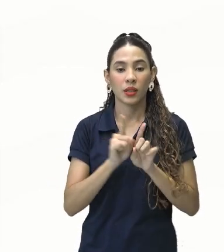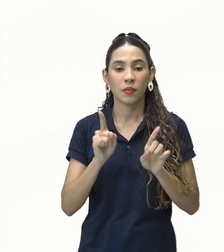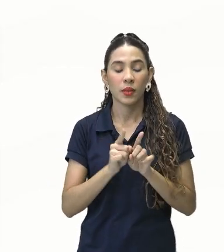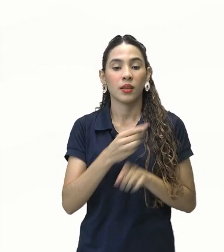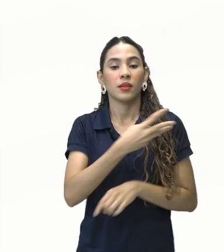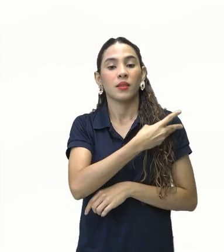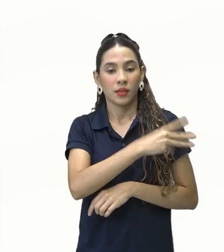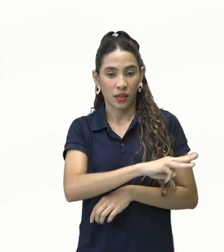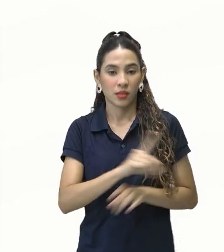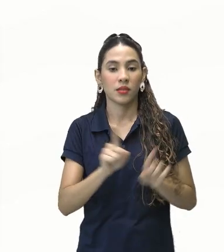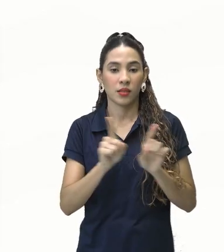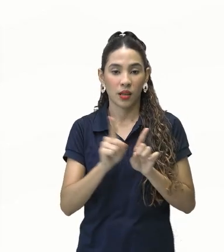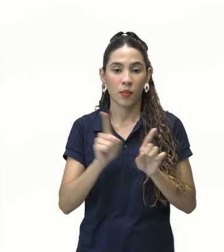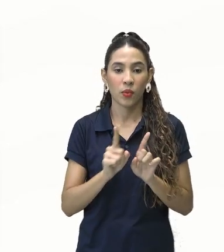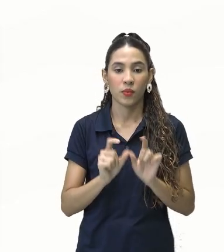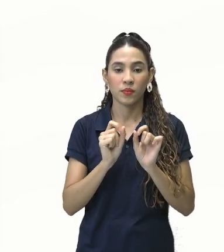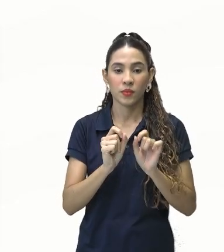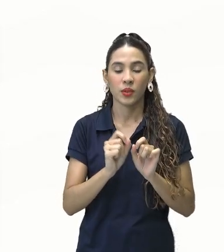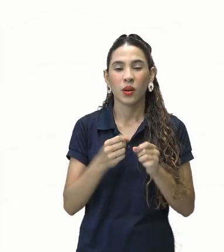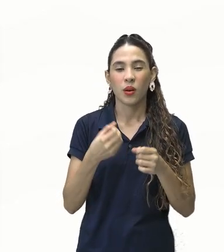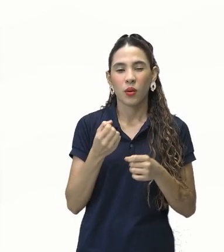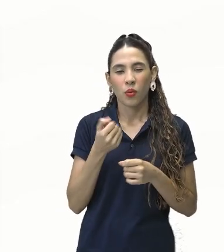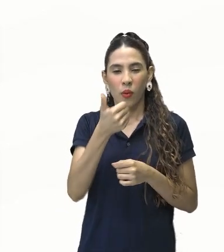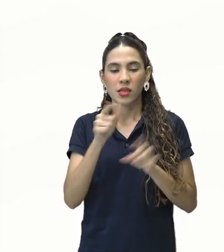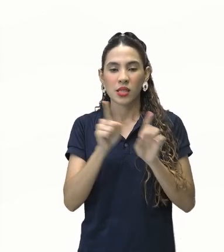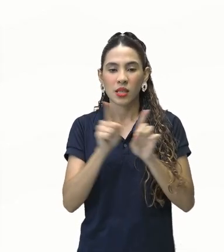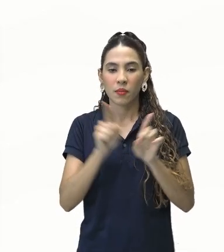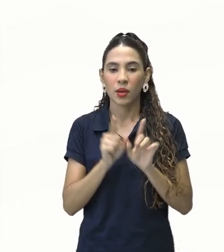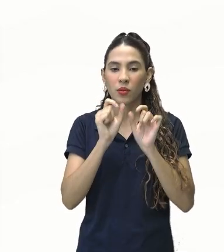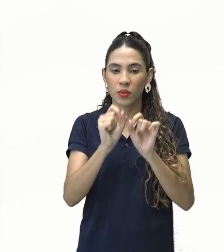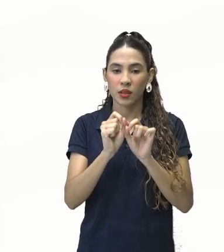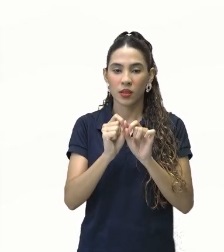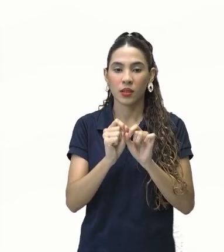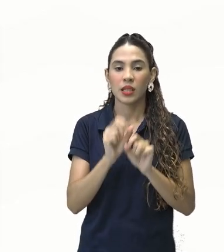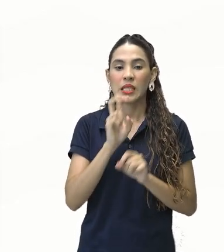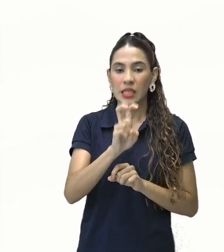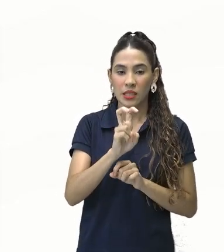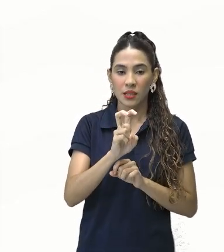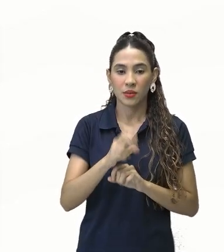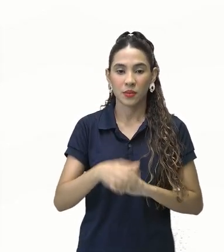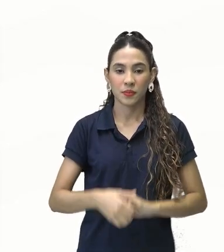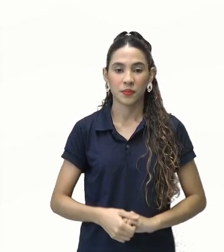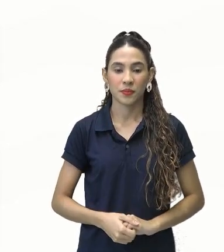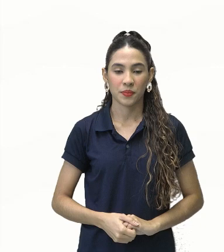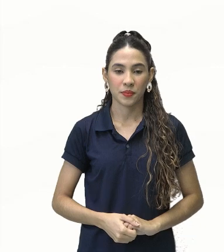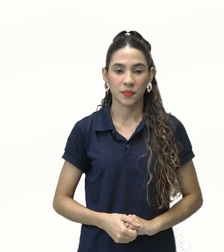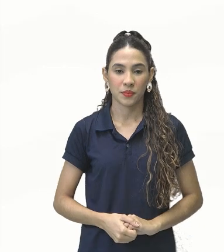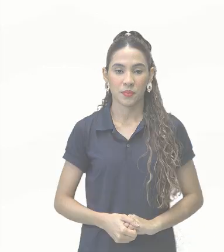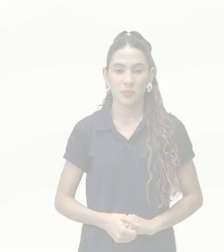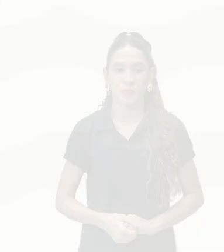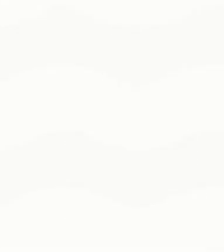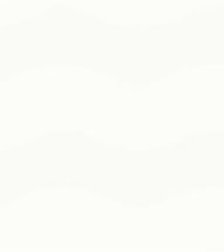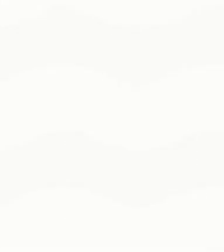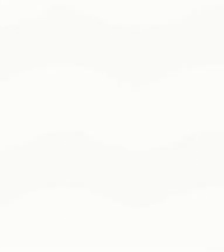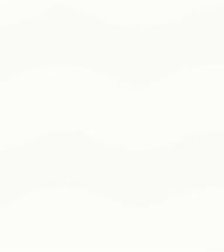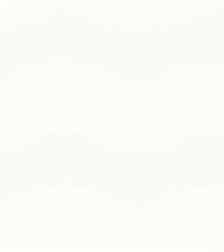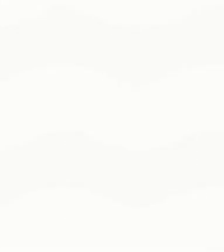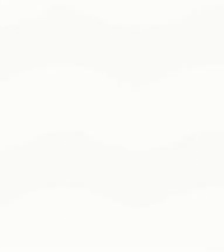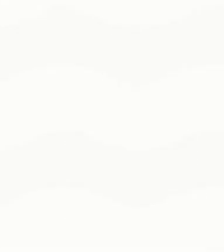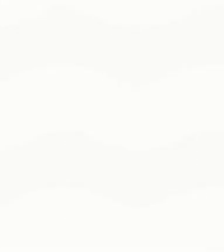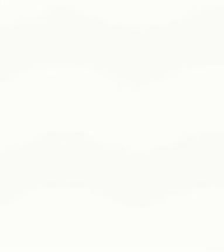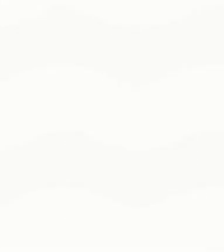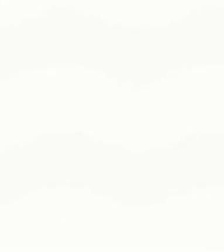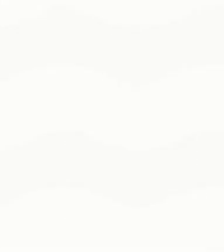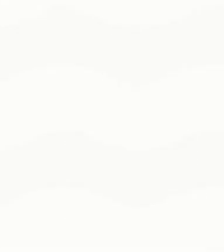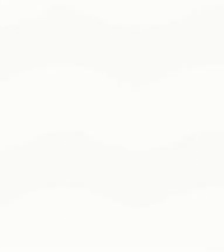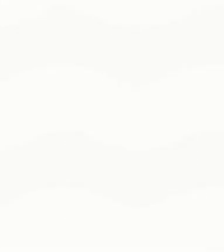e série 3, quase chegando ali no 5, tudo bem? Então, você também